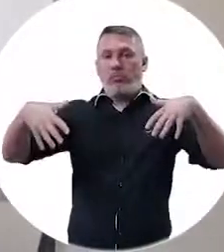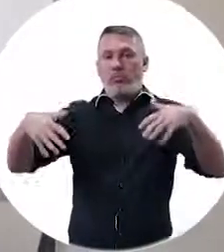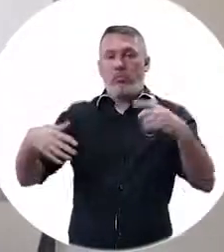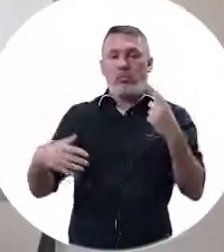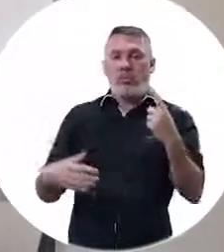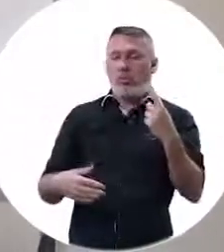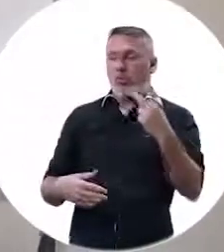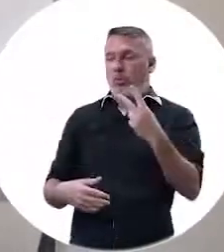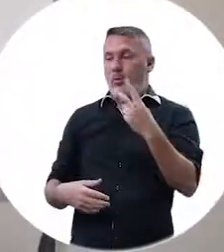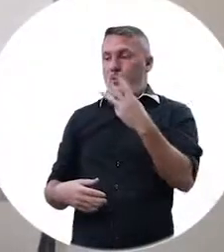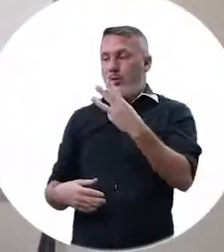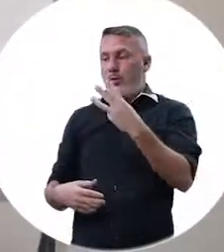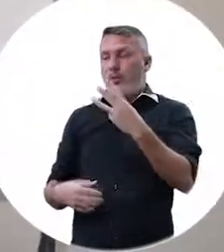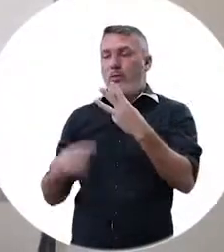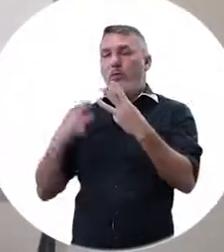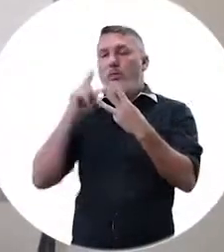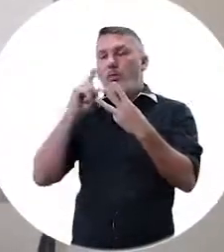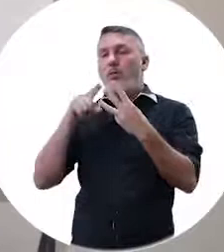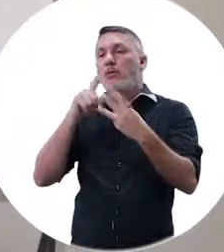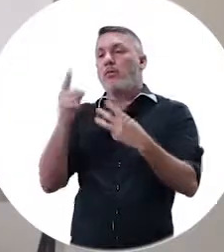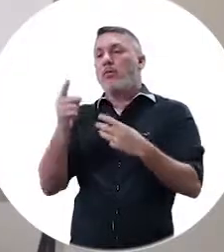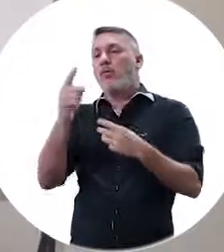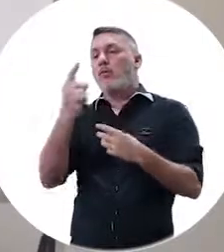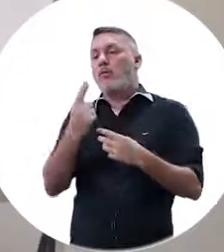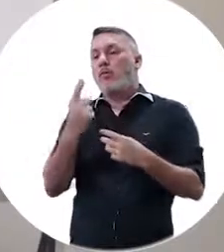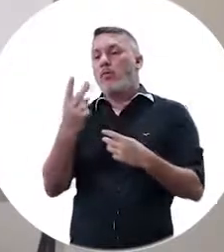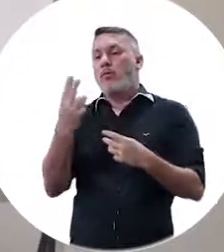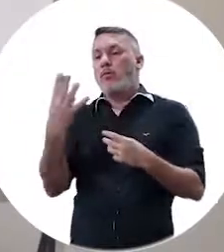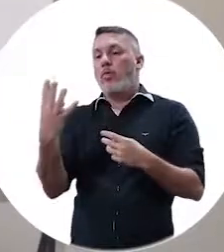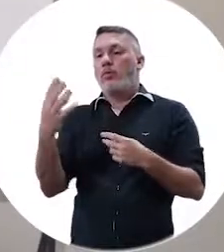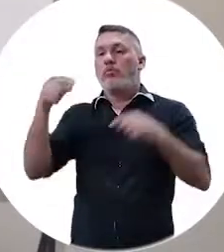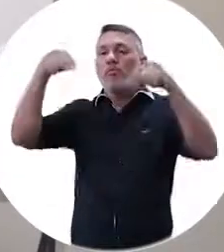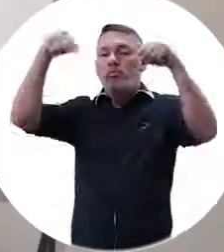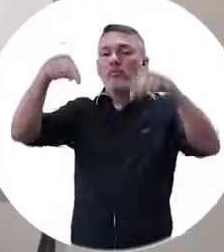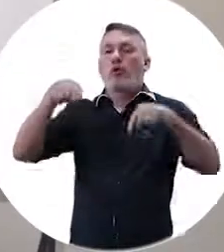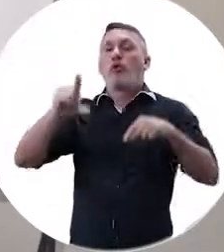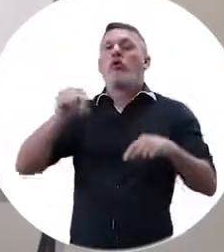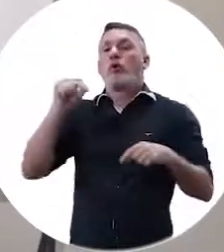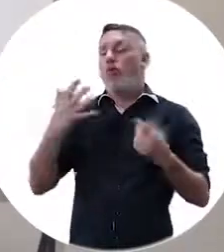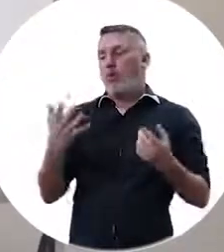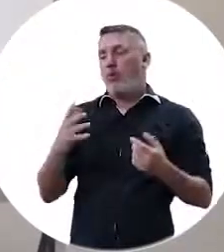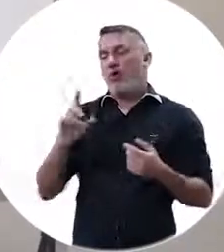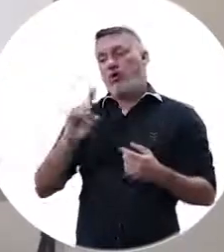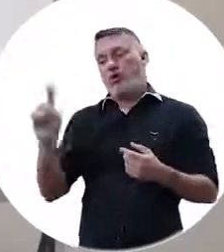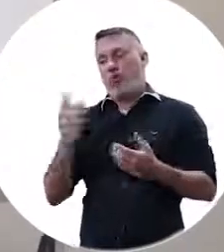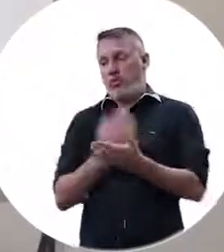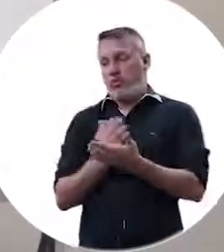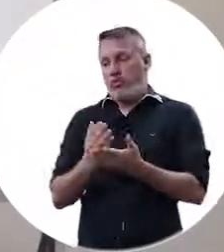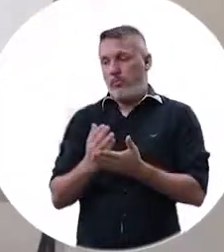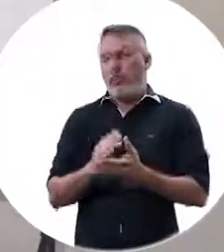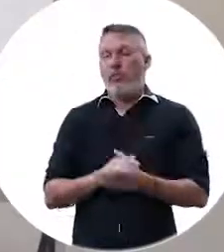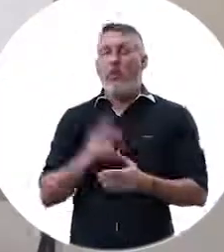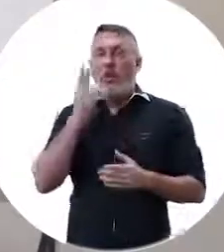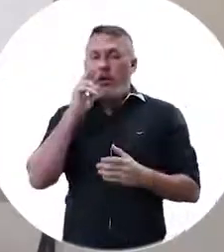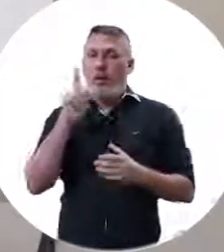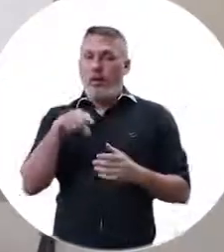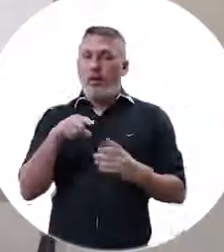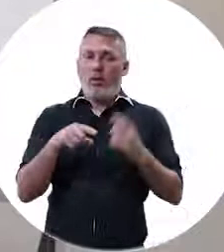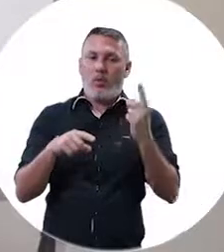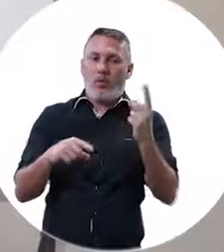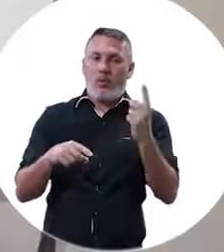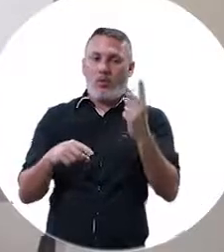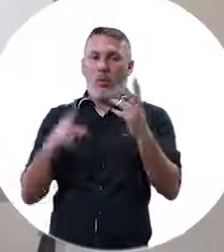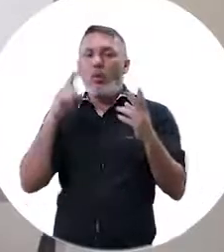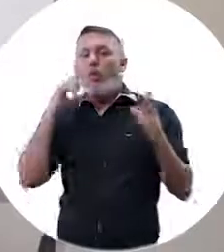radical no carbono 3. 1, 2, 3, 4, o primeiro radical dessa extremidade é o carbono 4. Então a gente começa daqui.